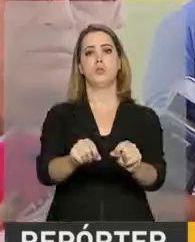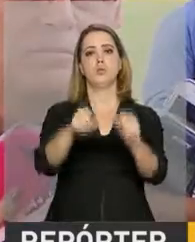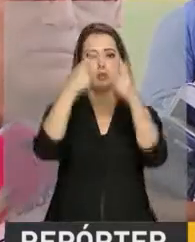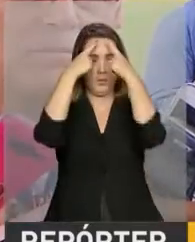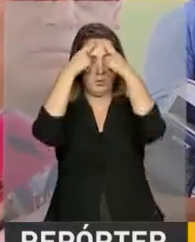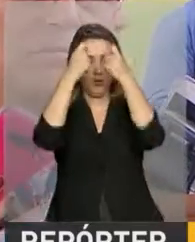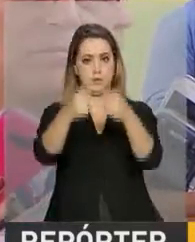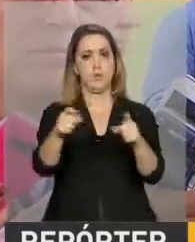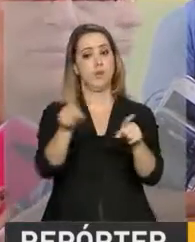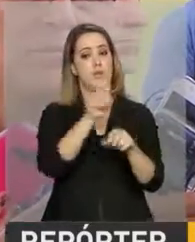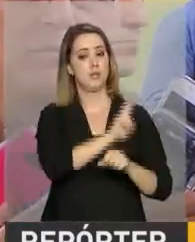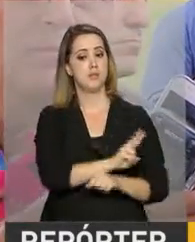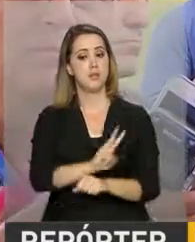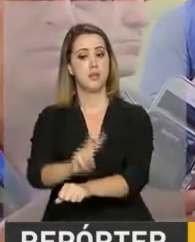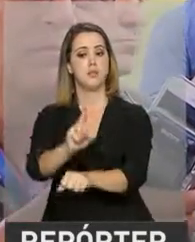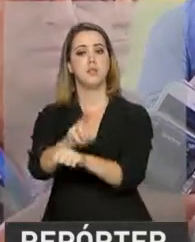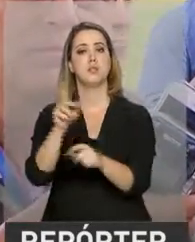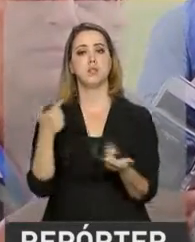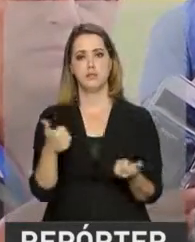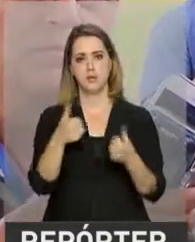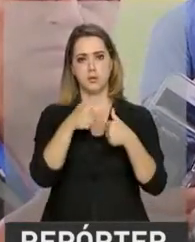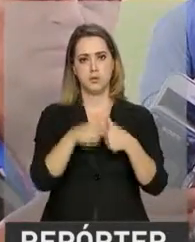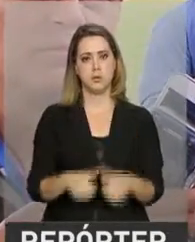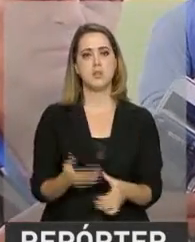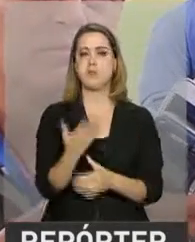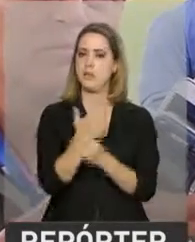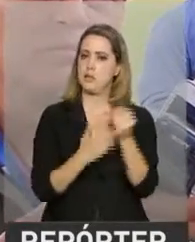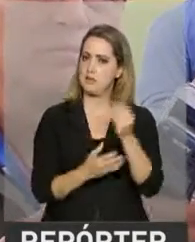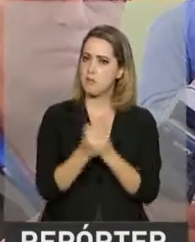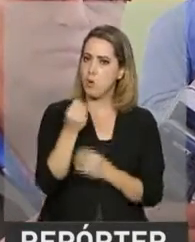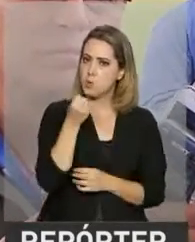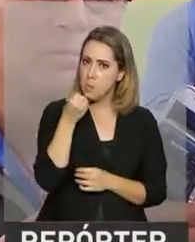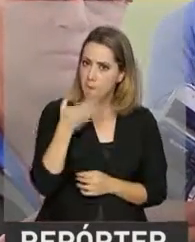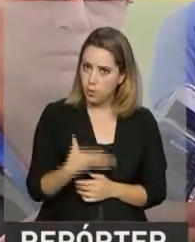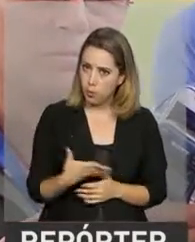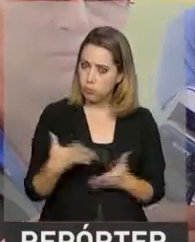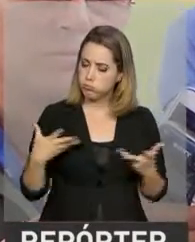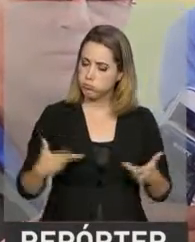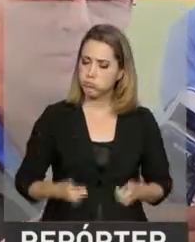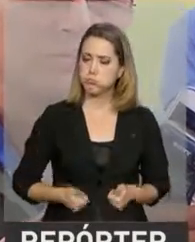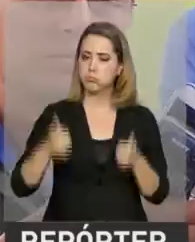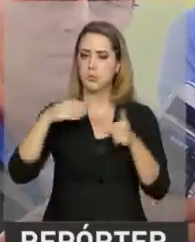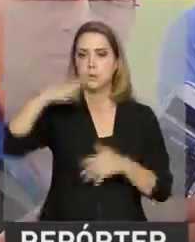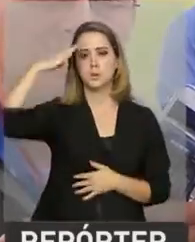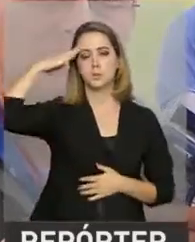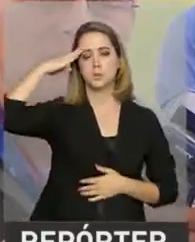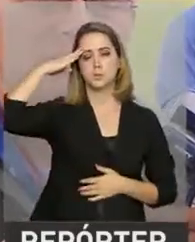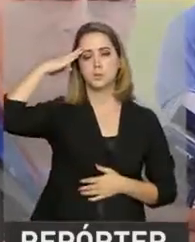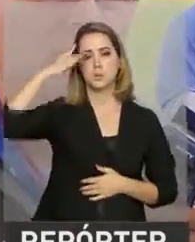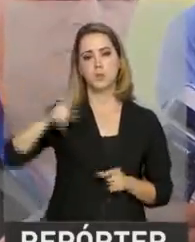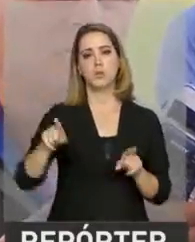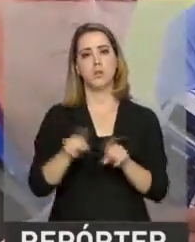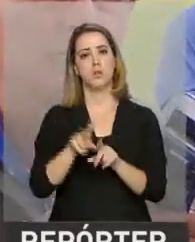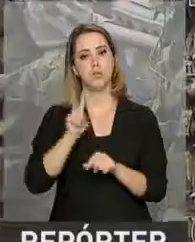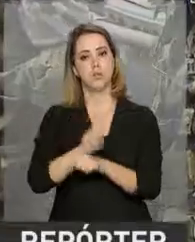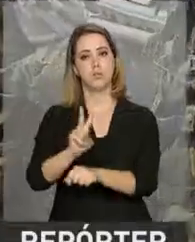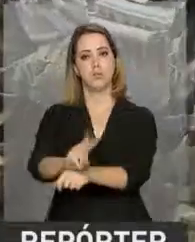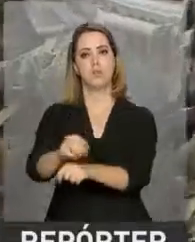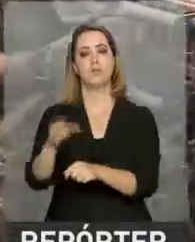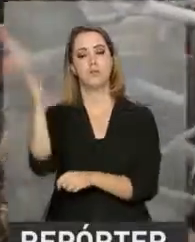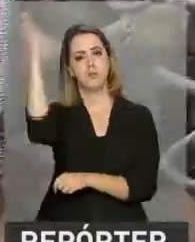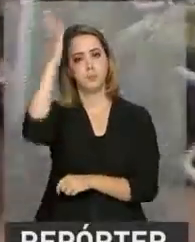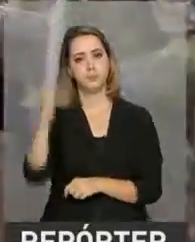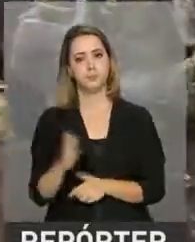violência, da defesa que está nas mãos, nas boas mãos das Forças Armadas Brasileiras e da Defesa Nacional.